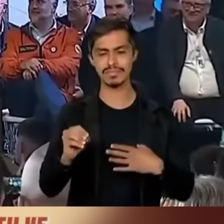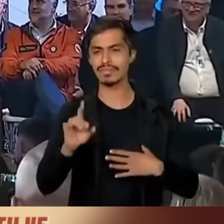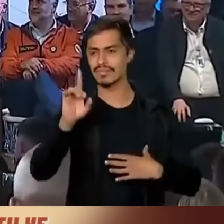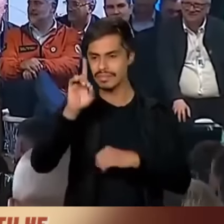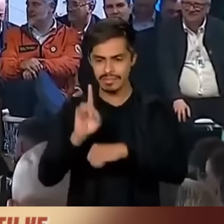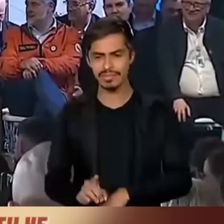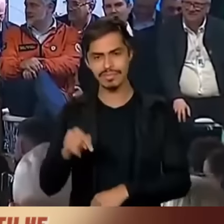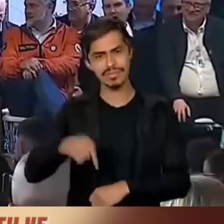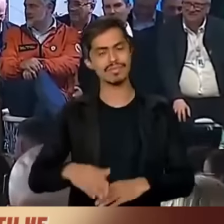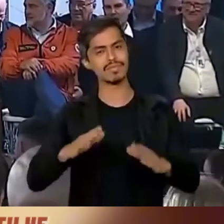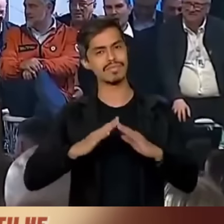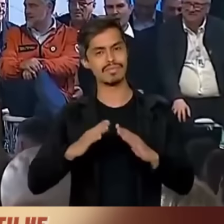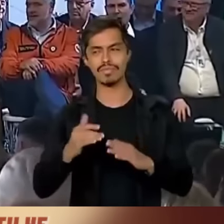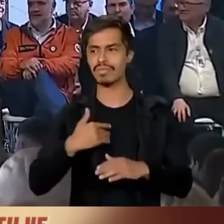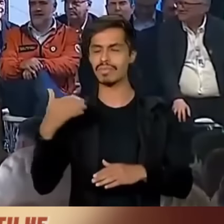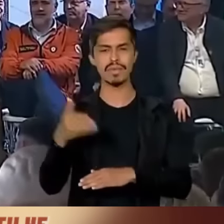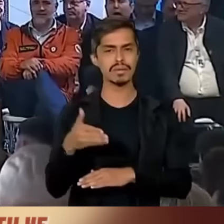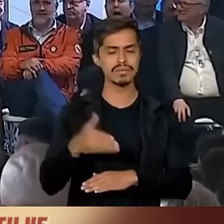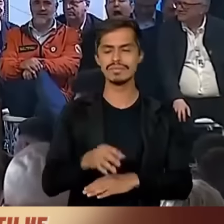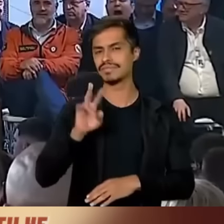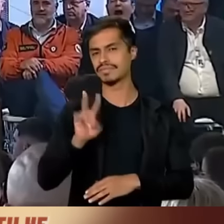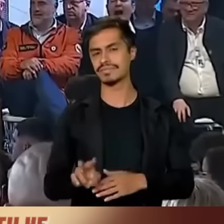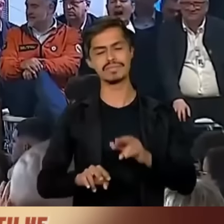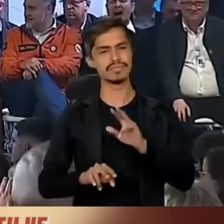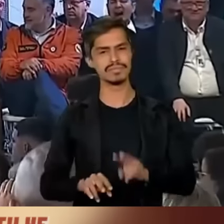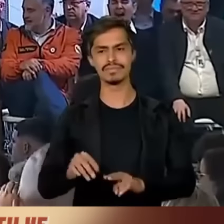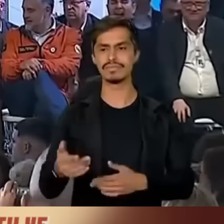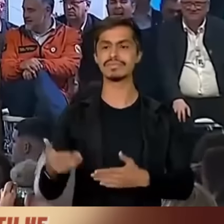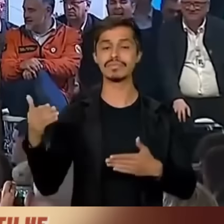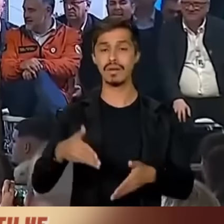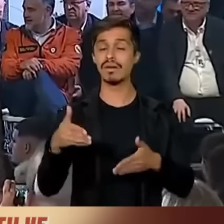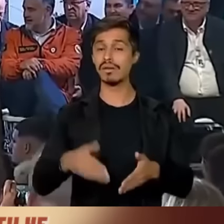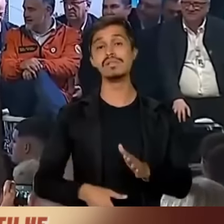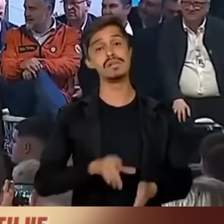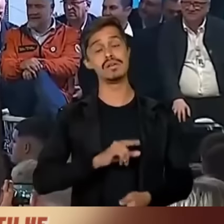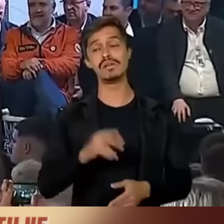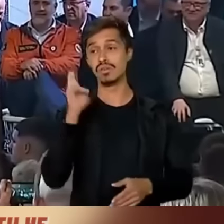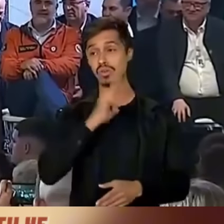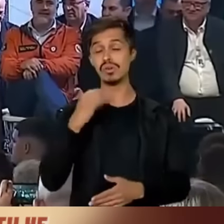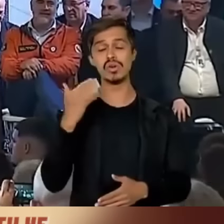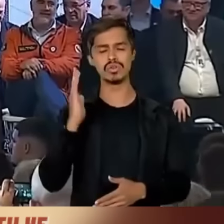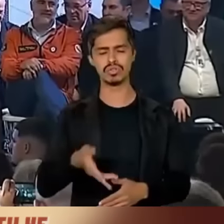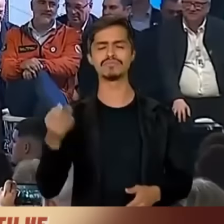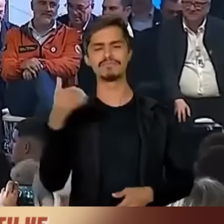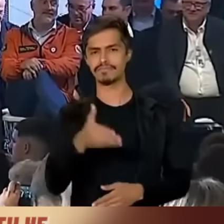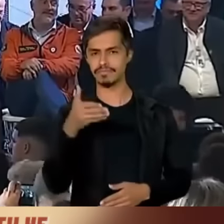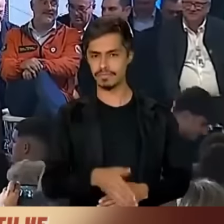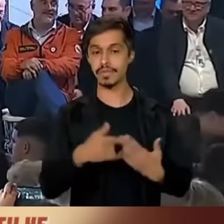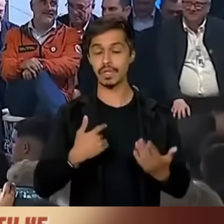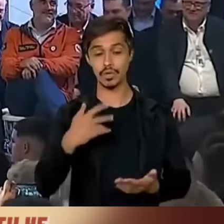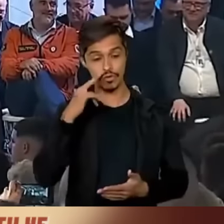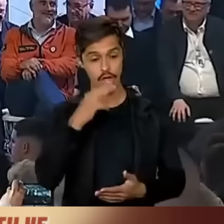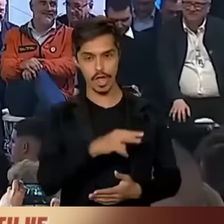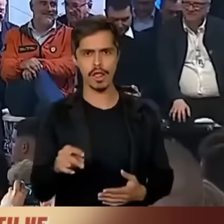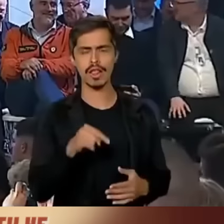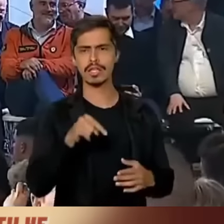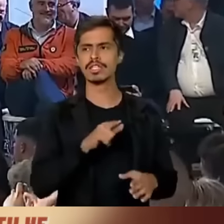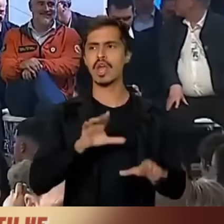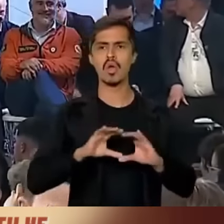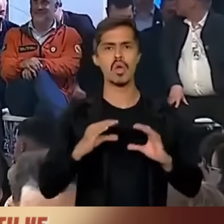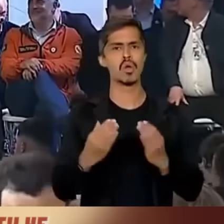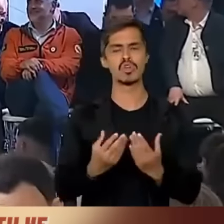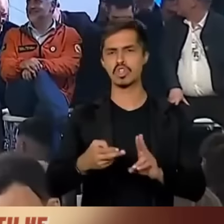dessa casa, que tenho vindo tantas vezes e já vinha antes da emergência, presidente Lula, ver que aqui nós temos uma